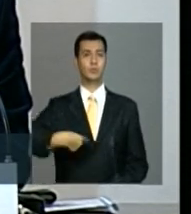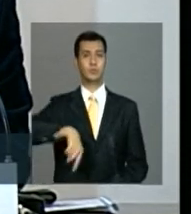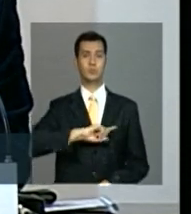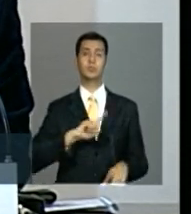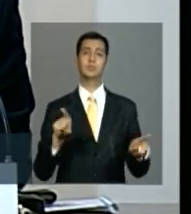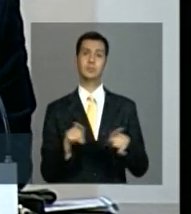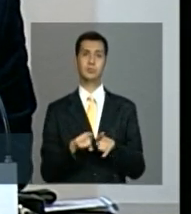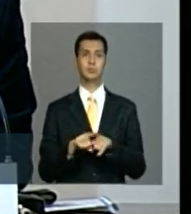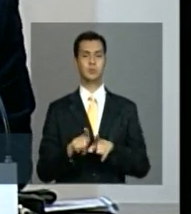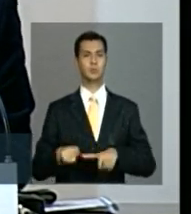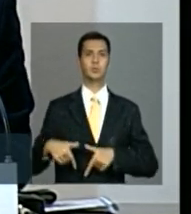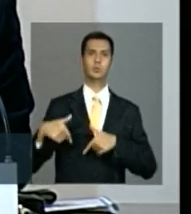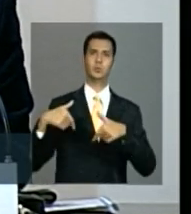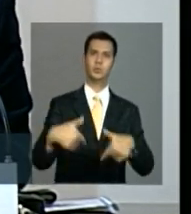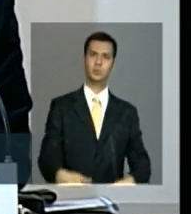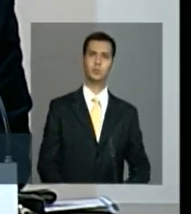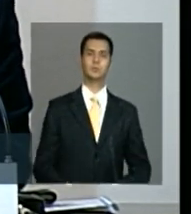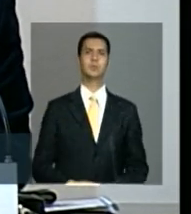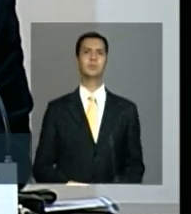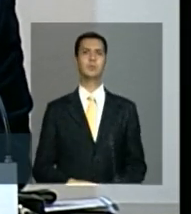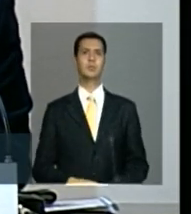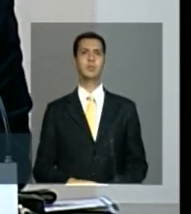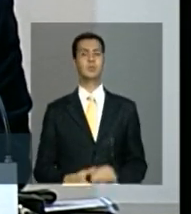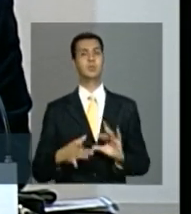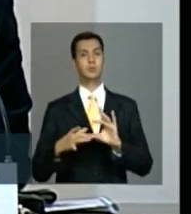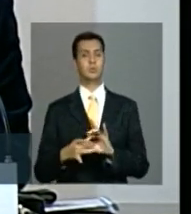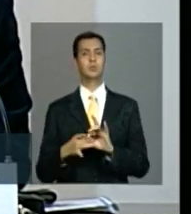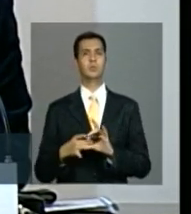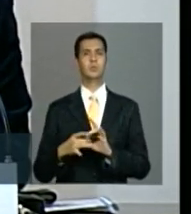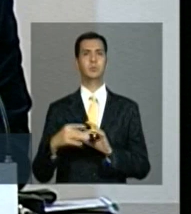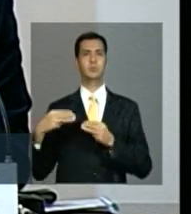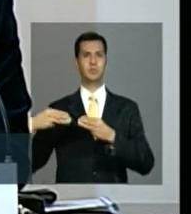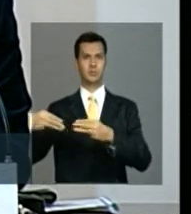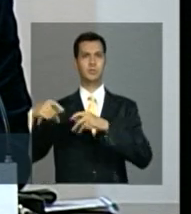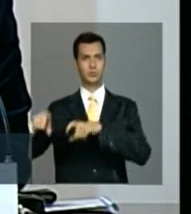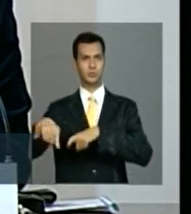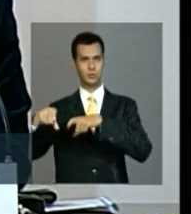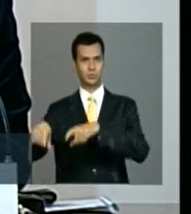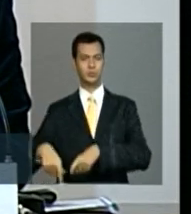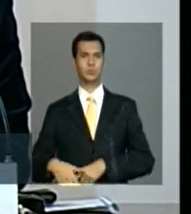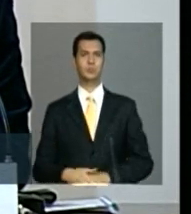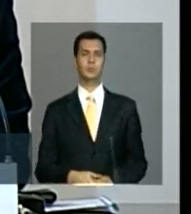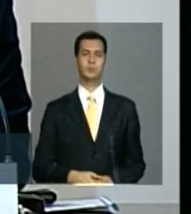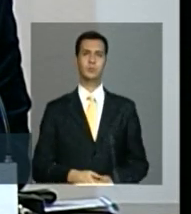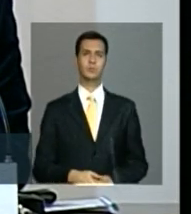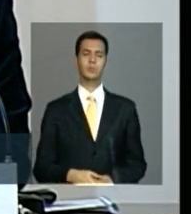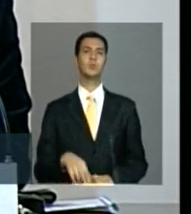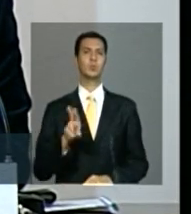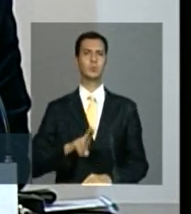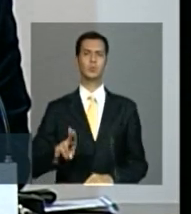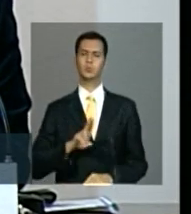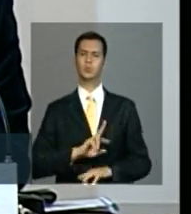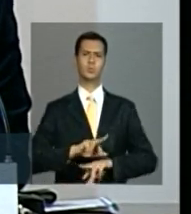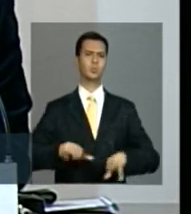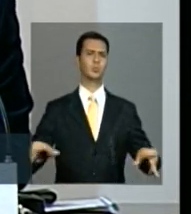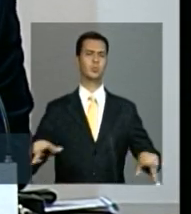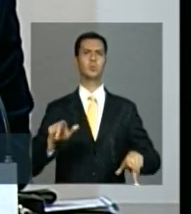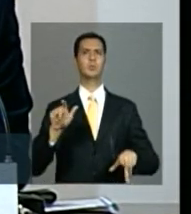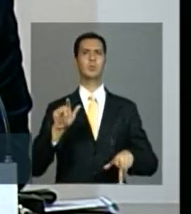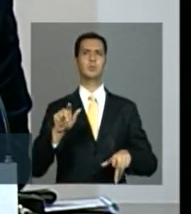eh em parceria com o Ministério da Agricultura eh e utilizando aí toda a estrutura logística da